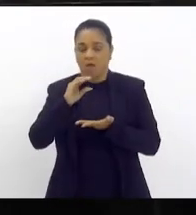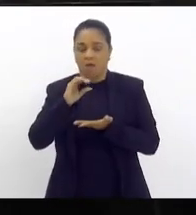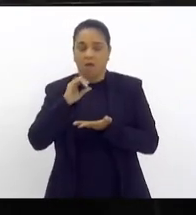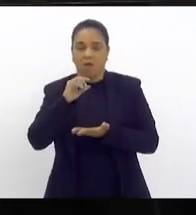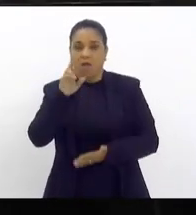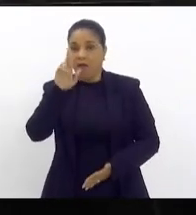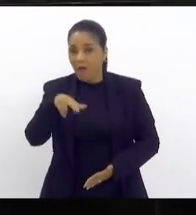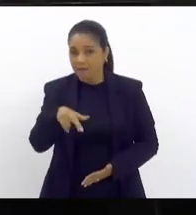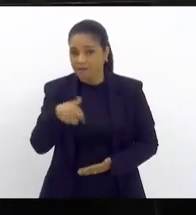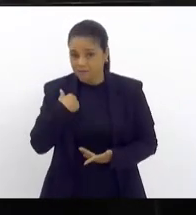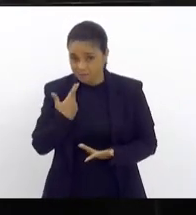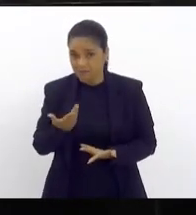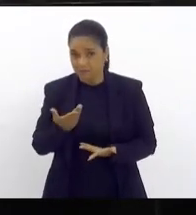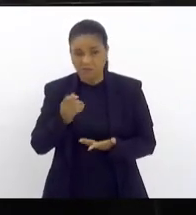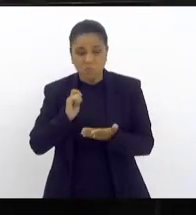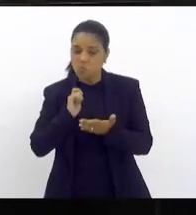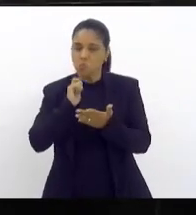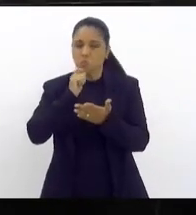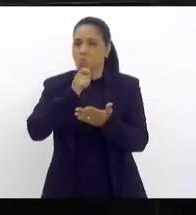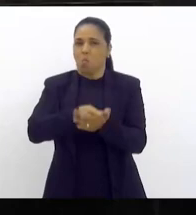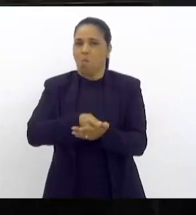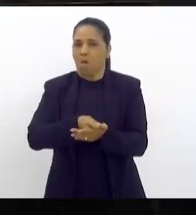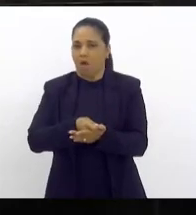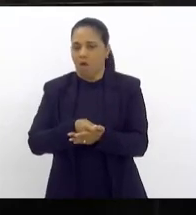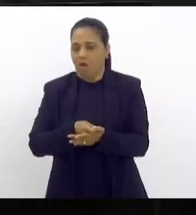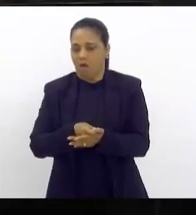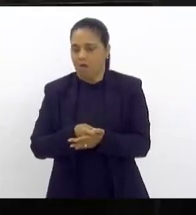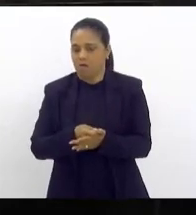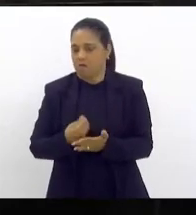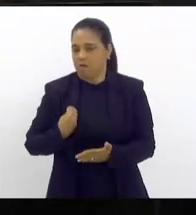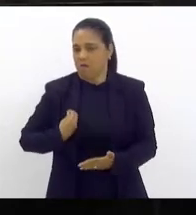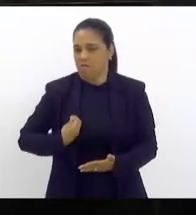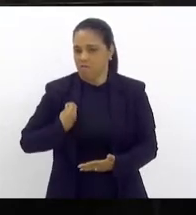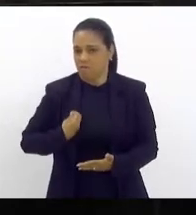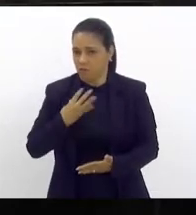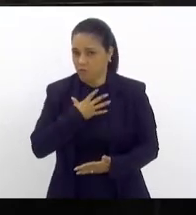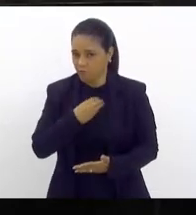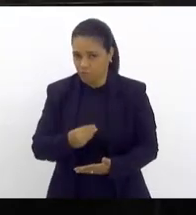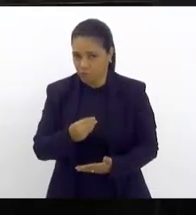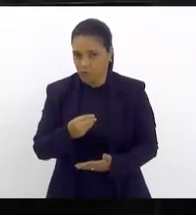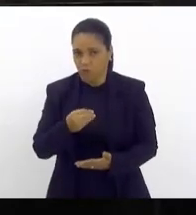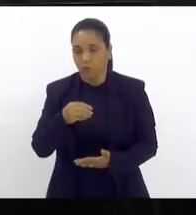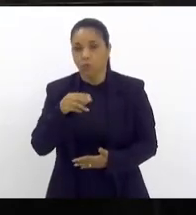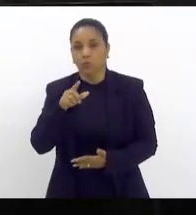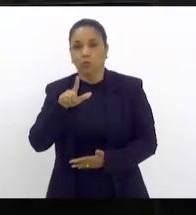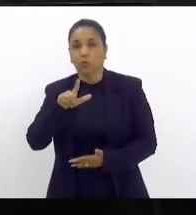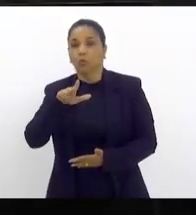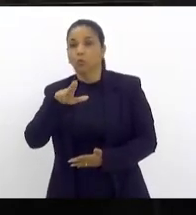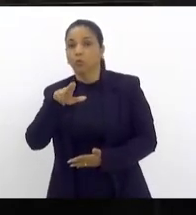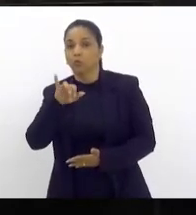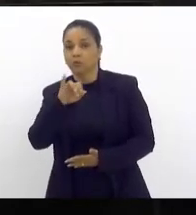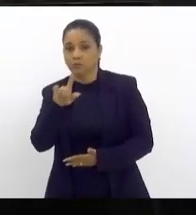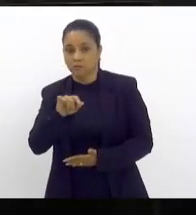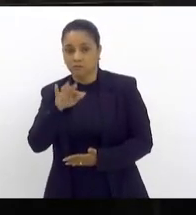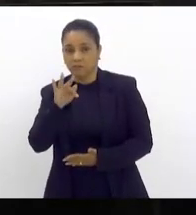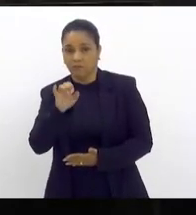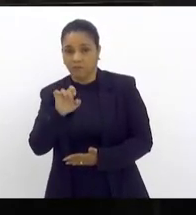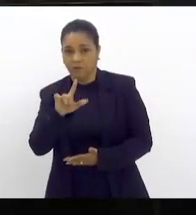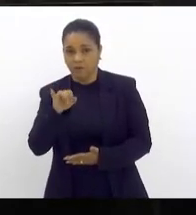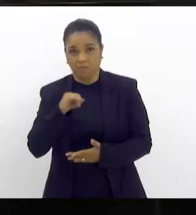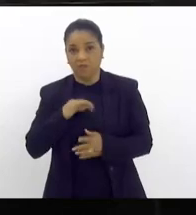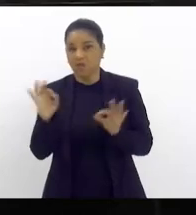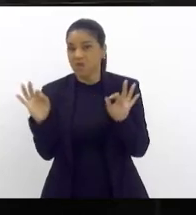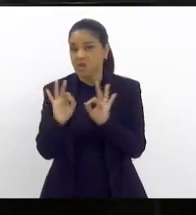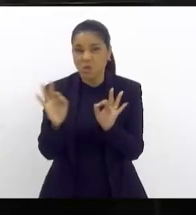dinheiro que não paga a vida do pequeno Luís Felipe e não há dinheiro que pague a vida de alguém